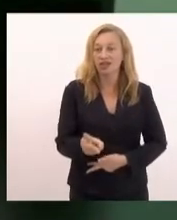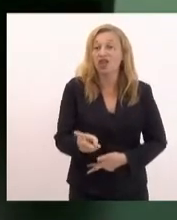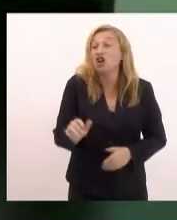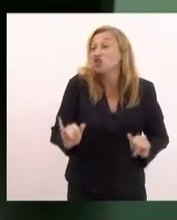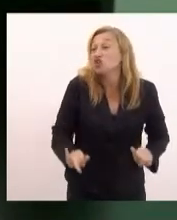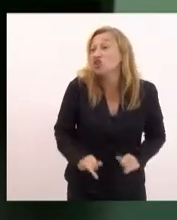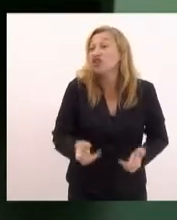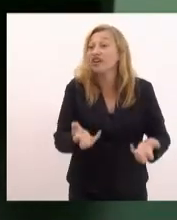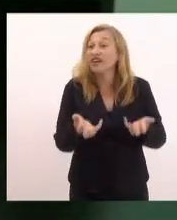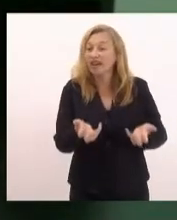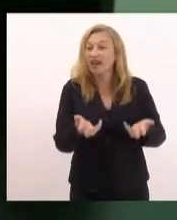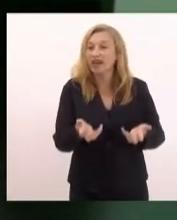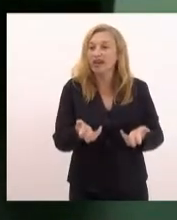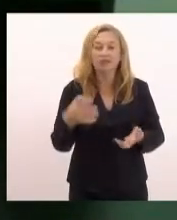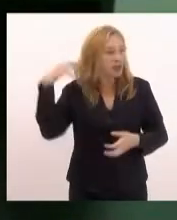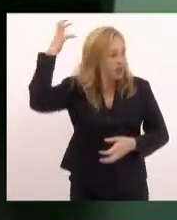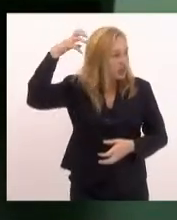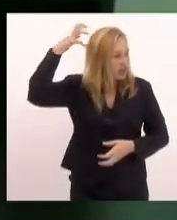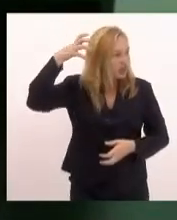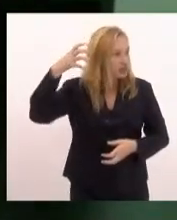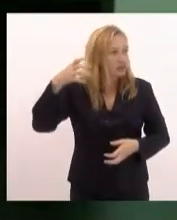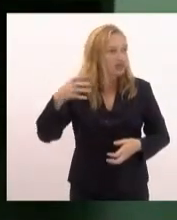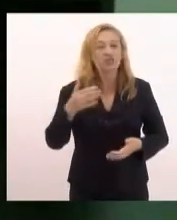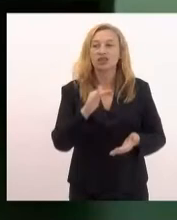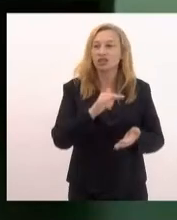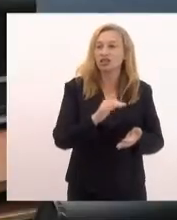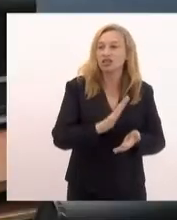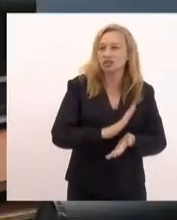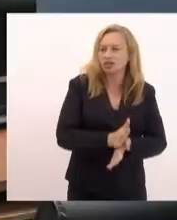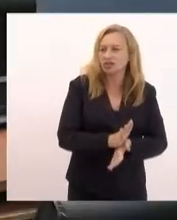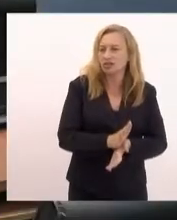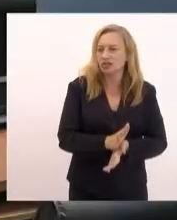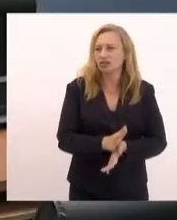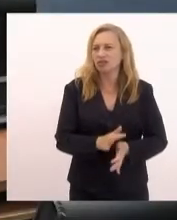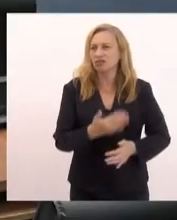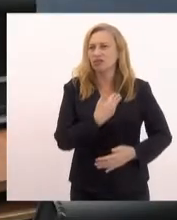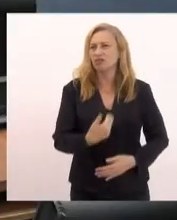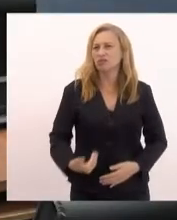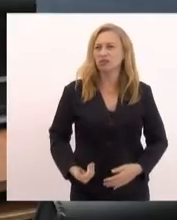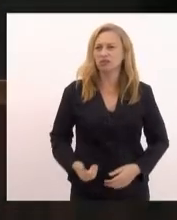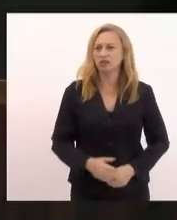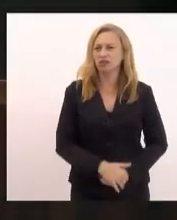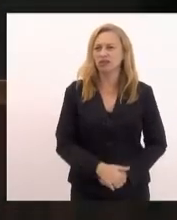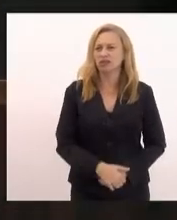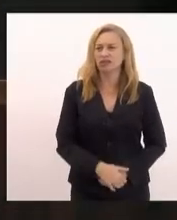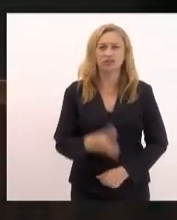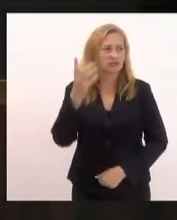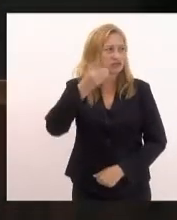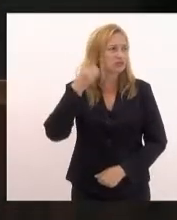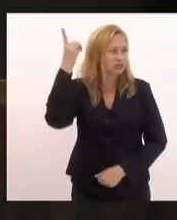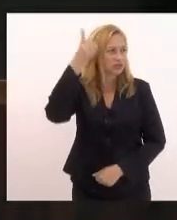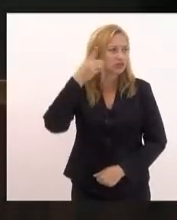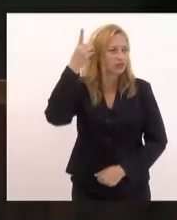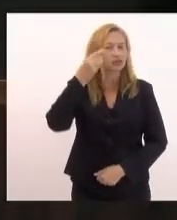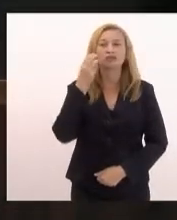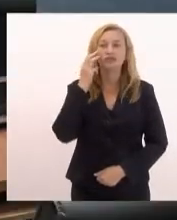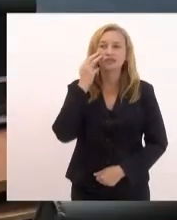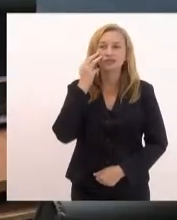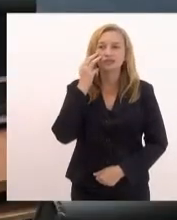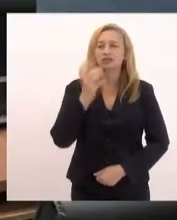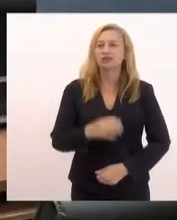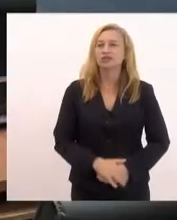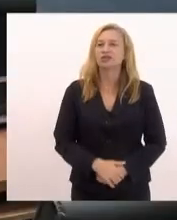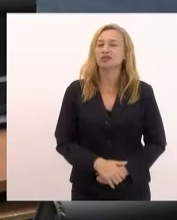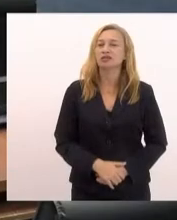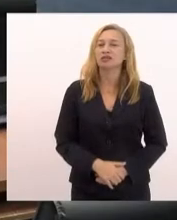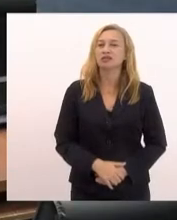Marielle ainda vai derrubar governos. Presente. Deputado Valdé Carneiro. Presidente,